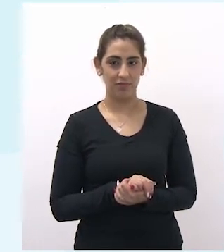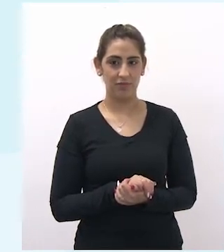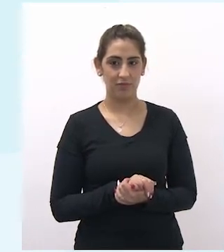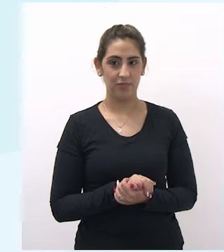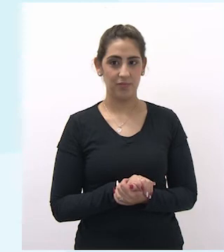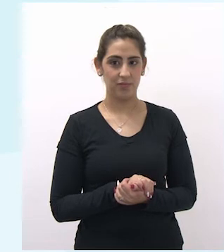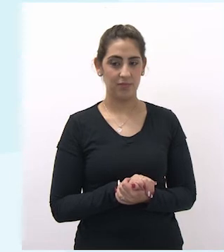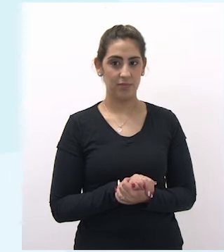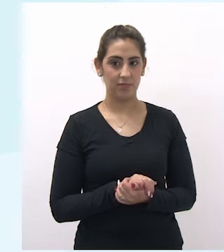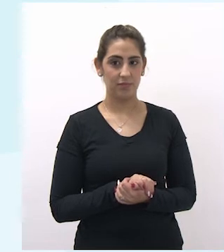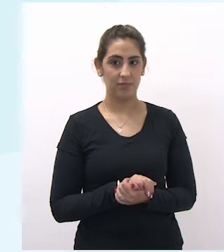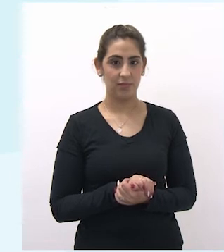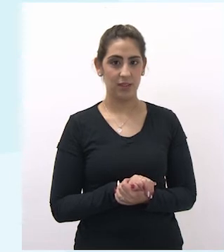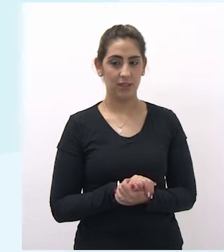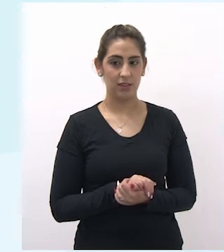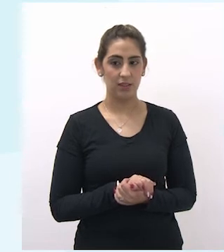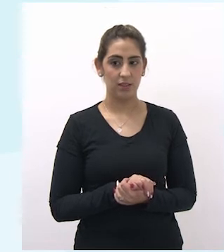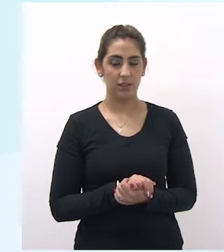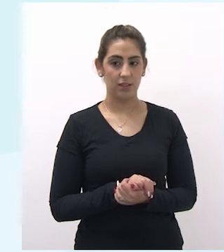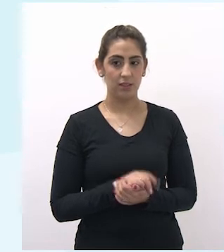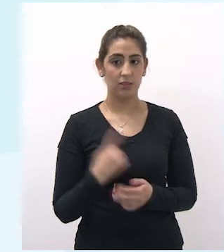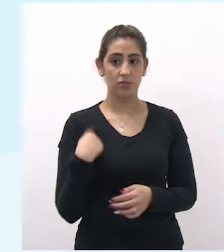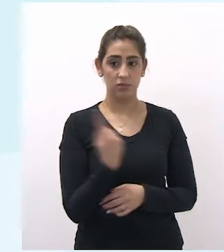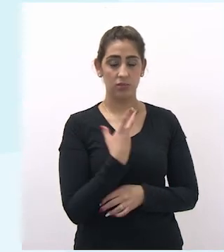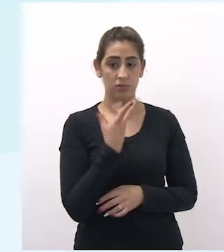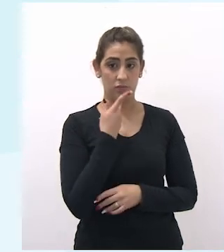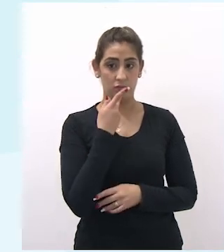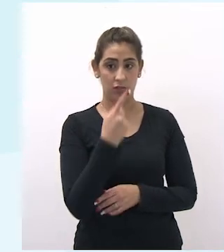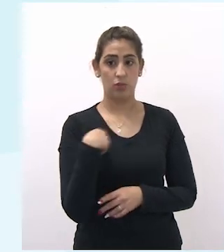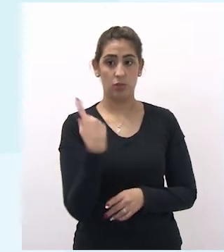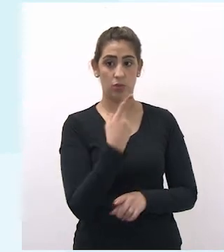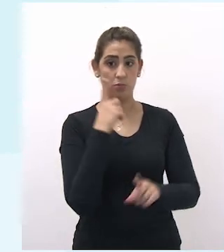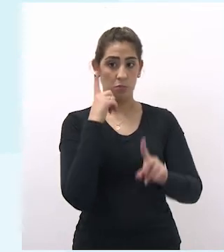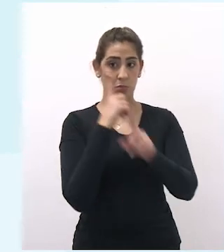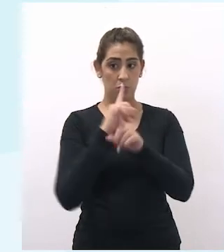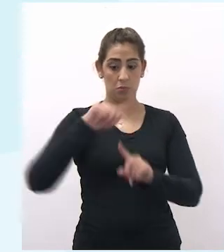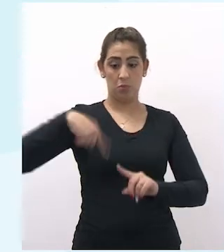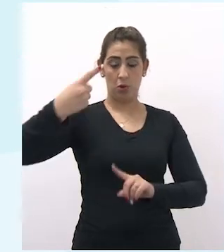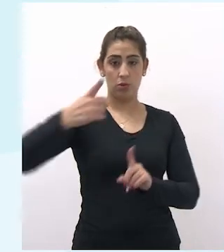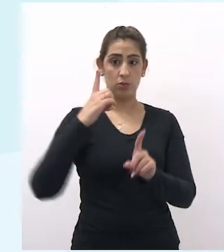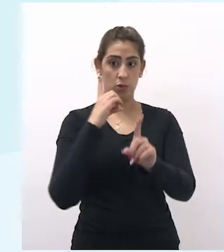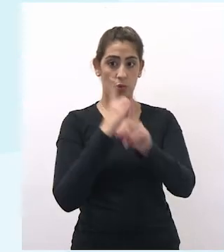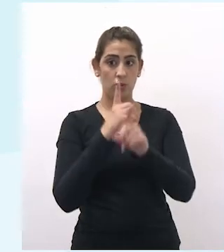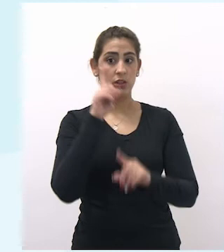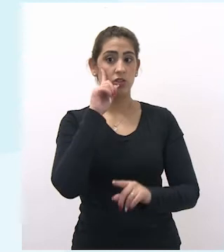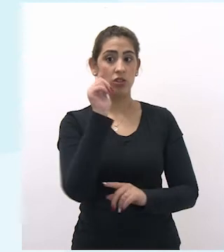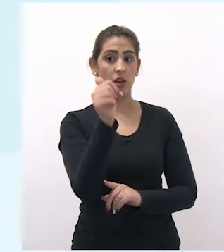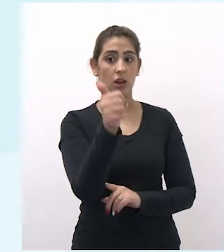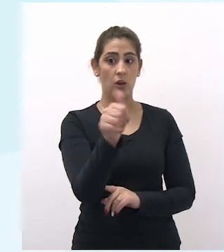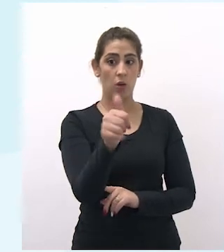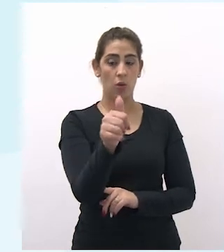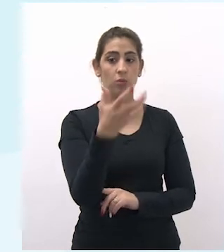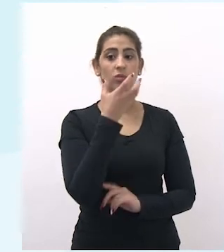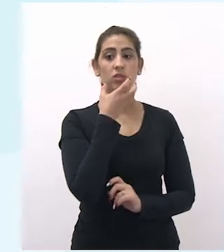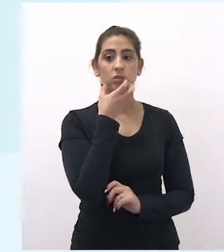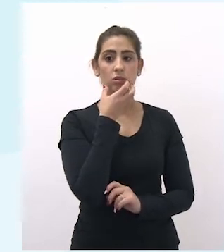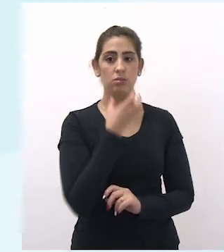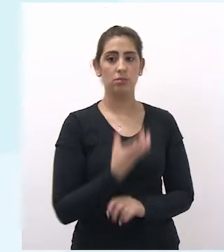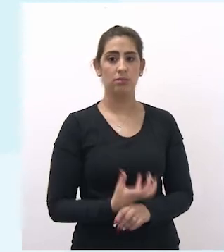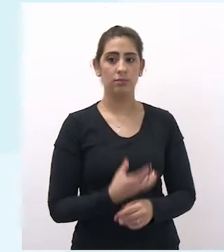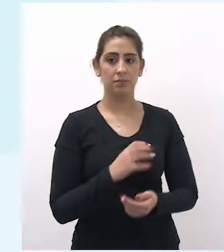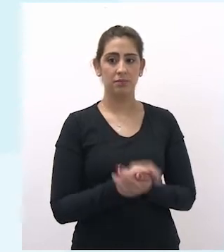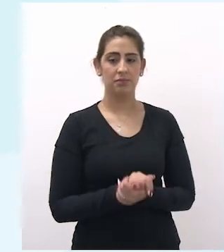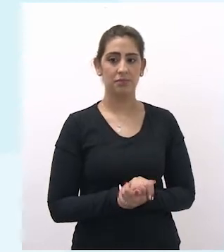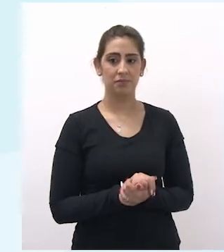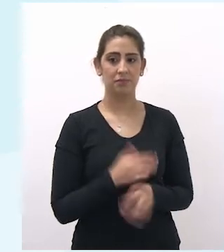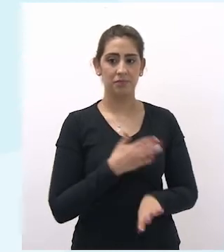Mas, de antemão, a gente já quer dizer que o nosso próximo encontro é dia 11 de dezembro, a